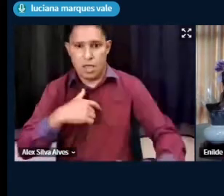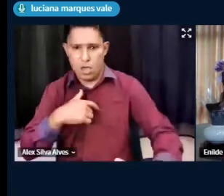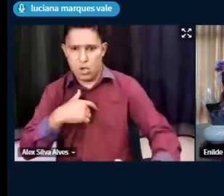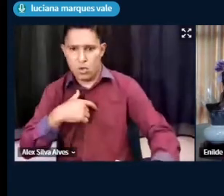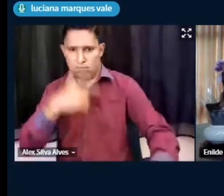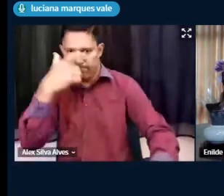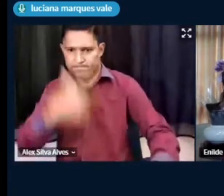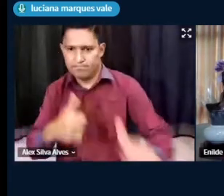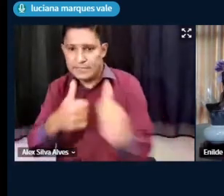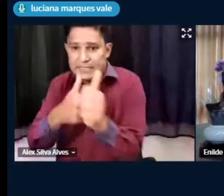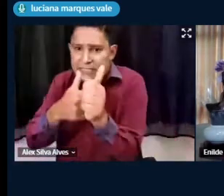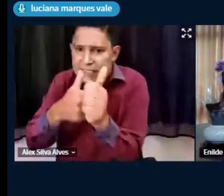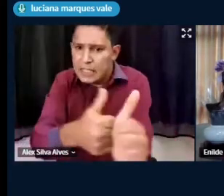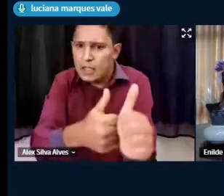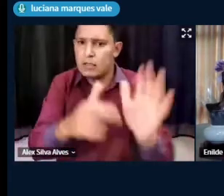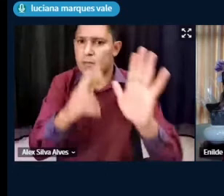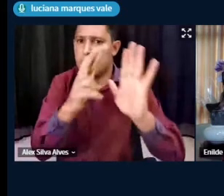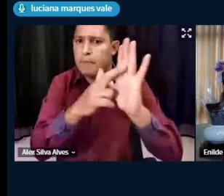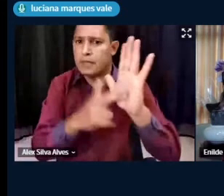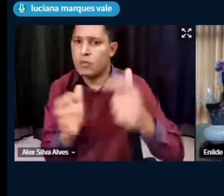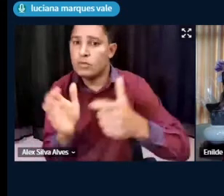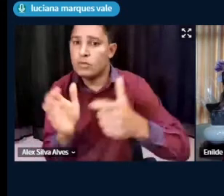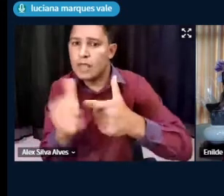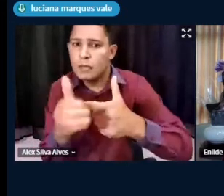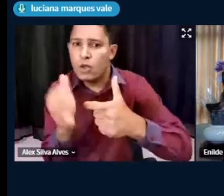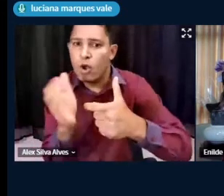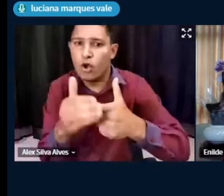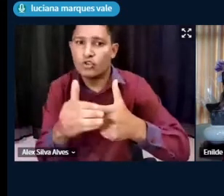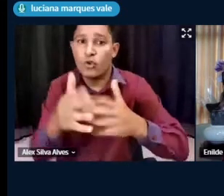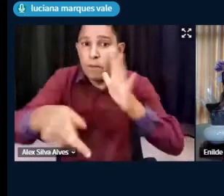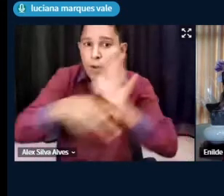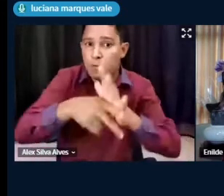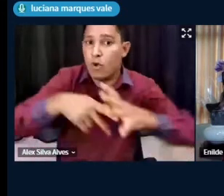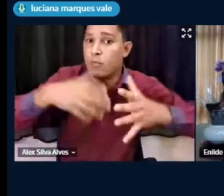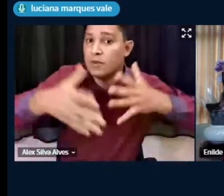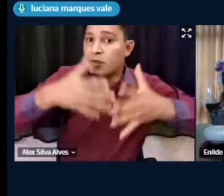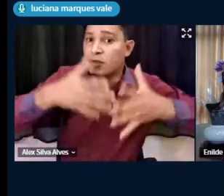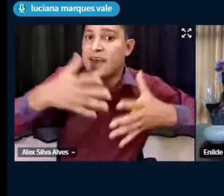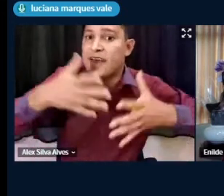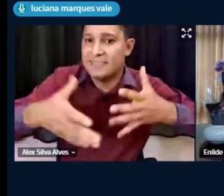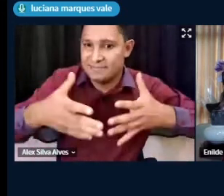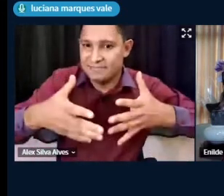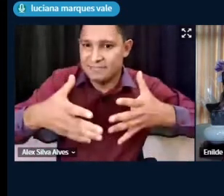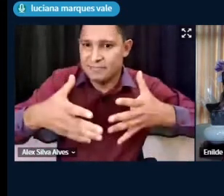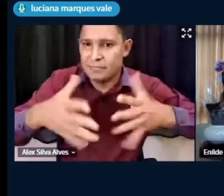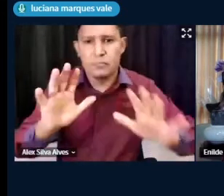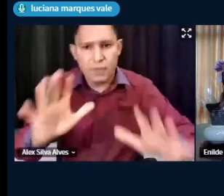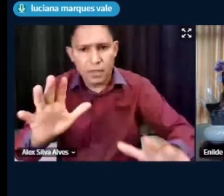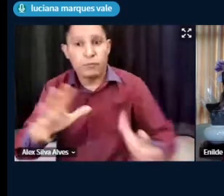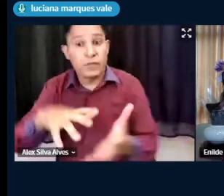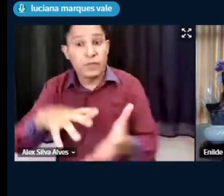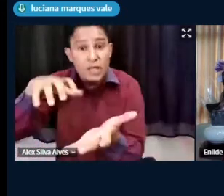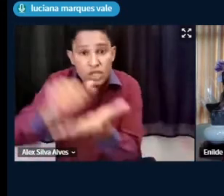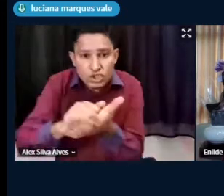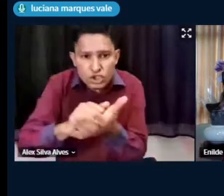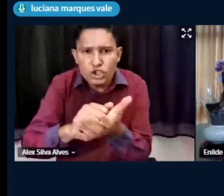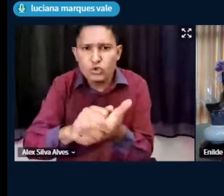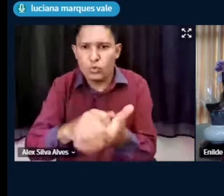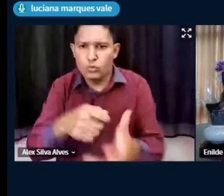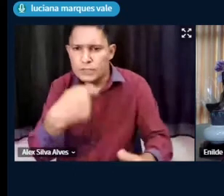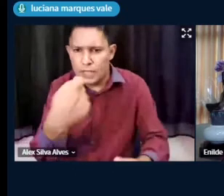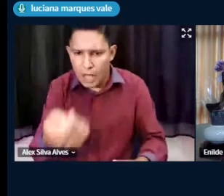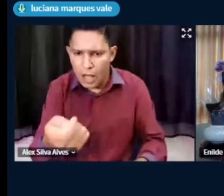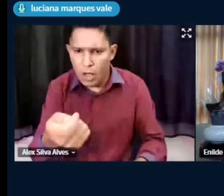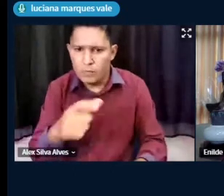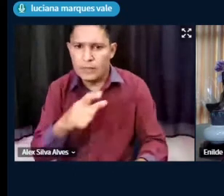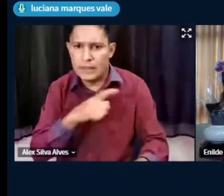sinais, e depois, de acordo com os padrões terminológicos adotados em LSB, passamos então o registro dos